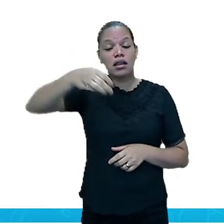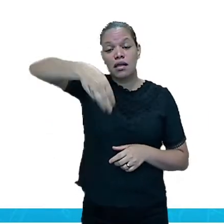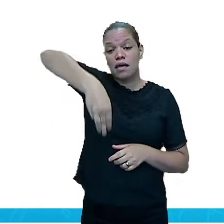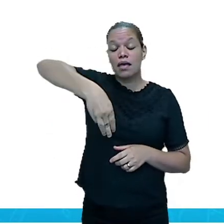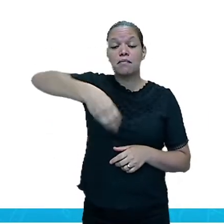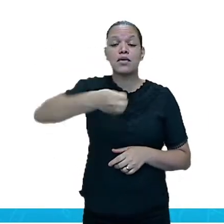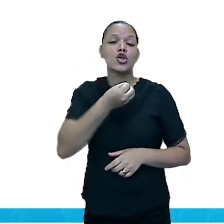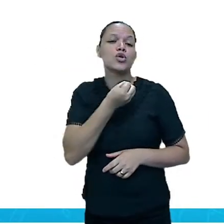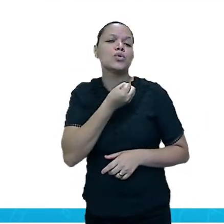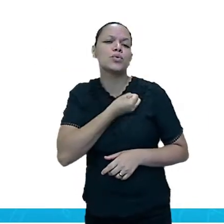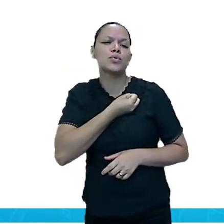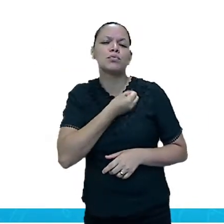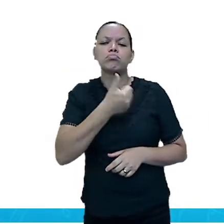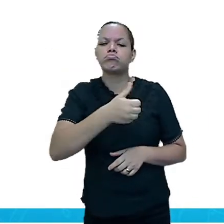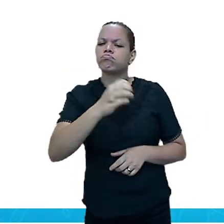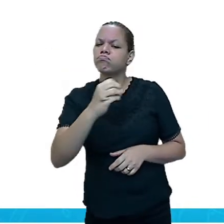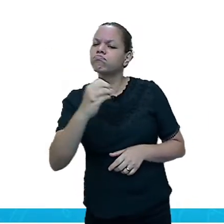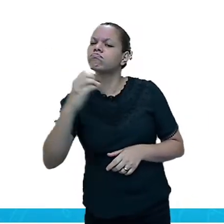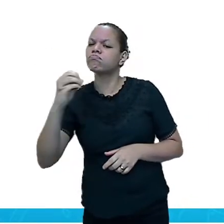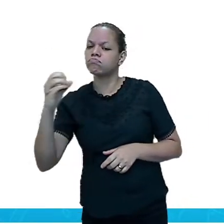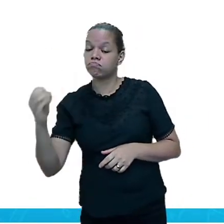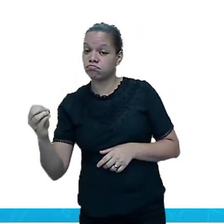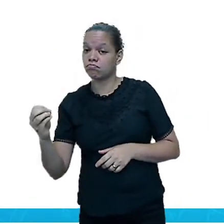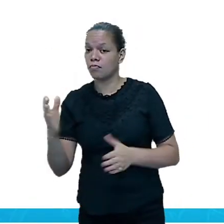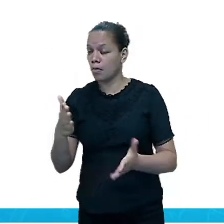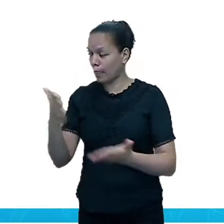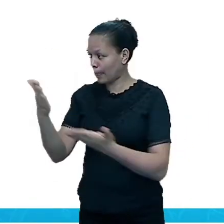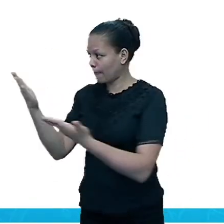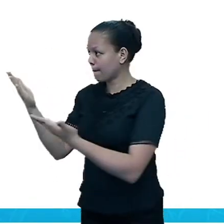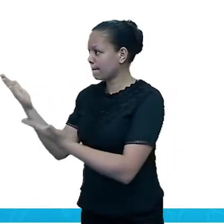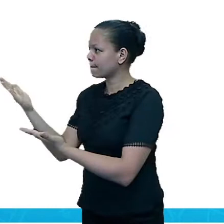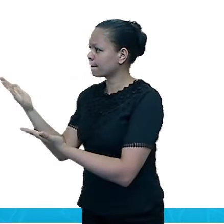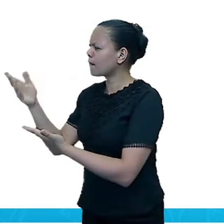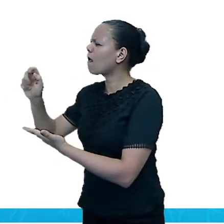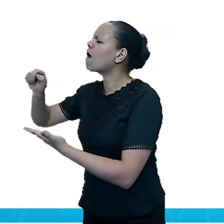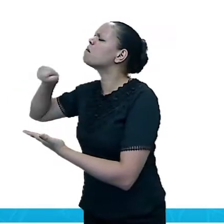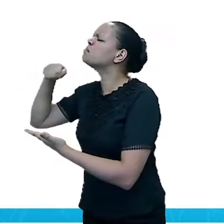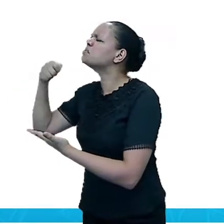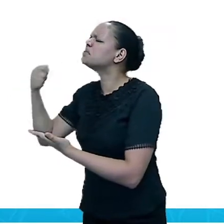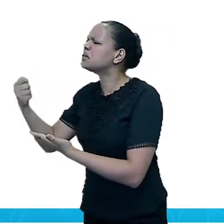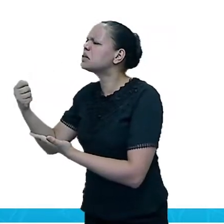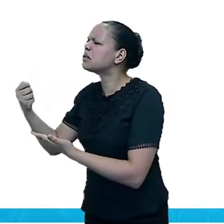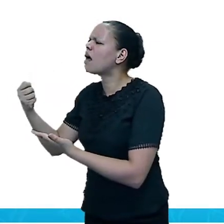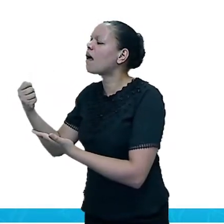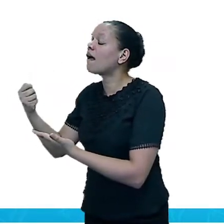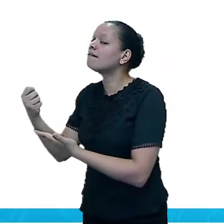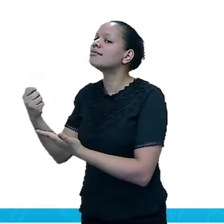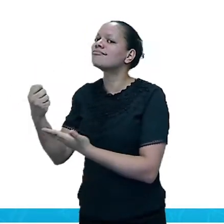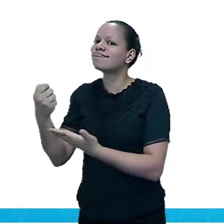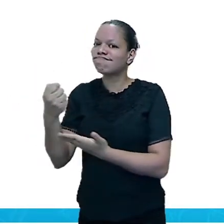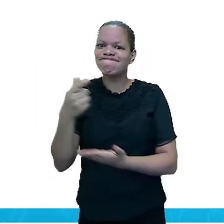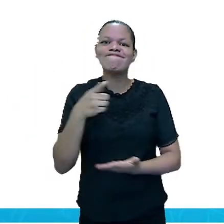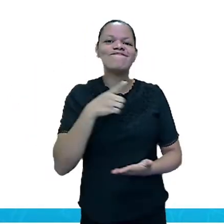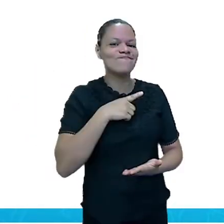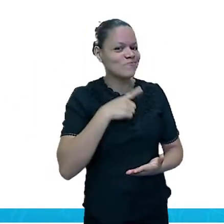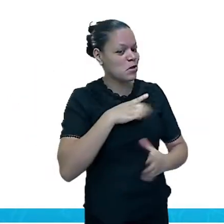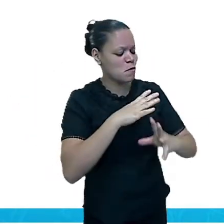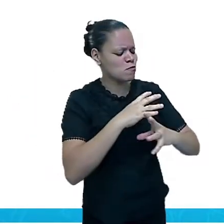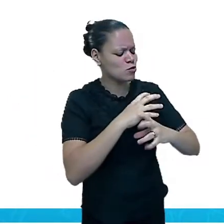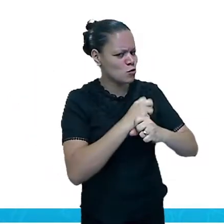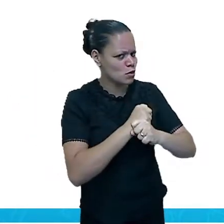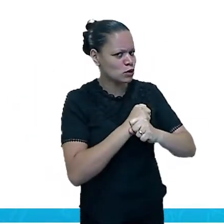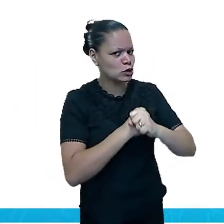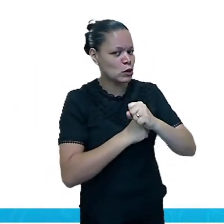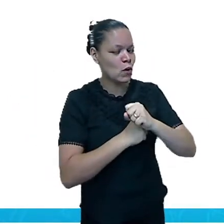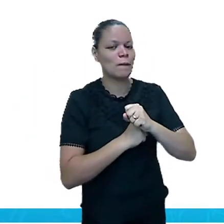dessa base, desses 7 símbolos, né, e cada um correspondente a um valor, nós teremos condições de